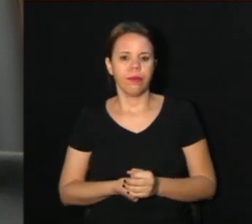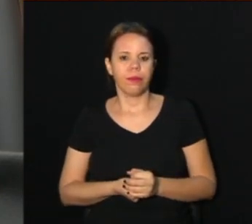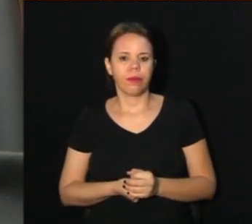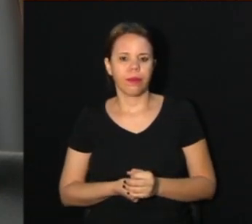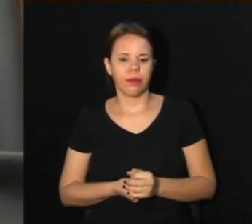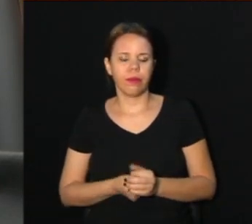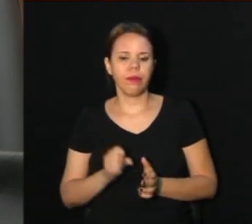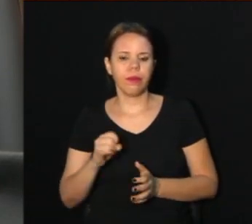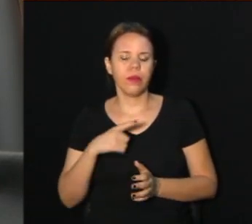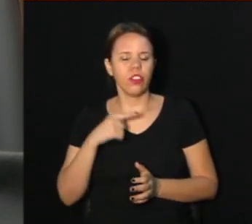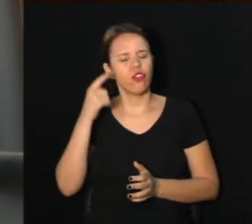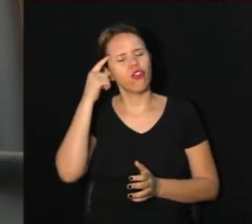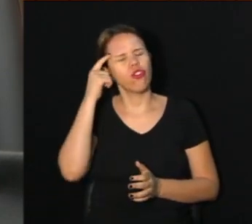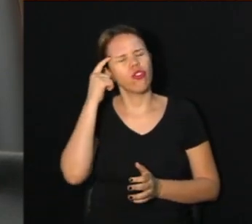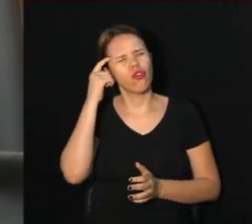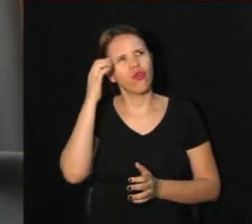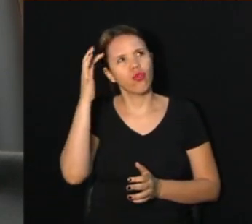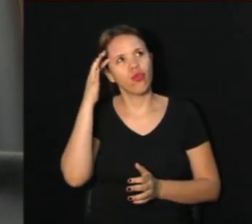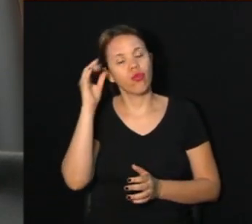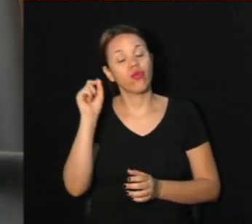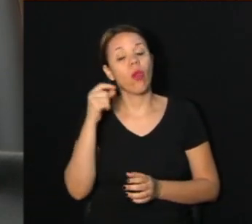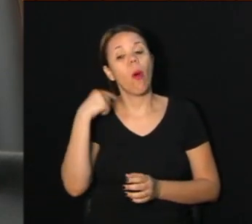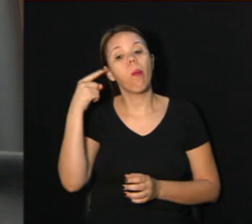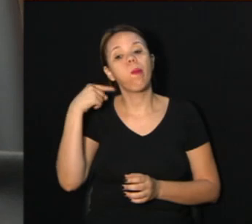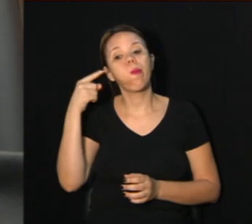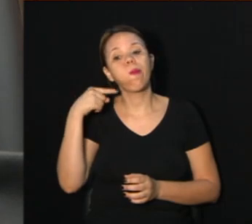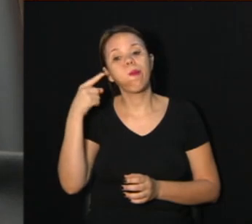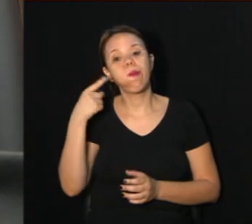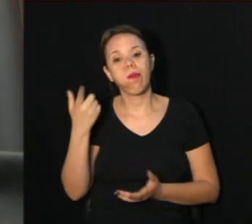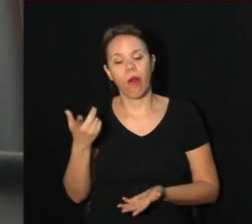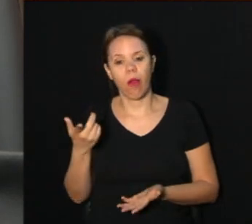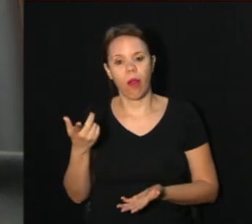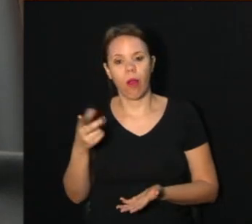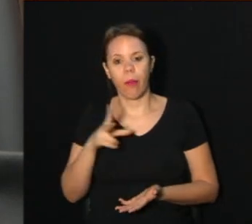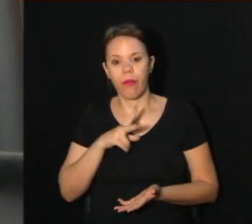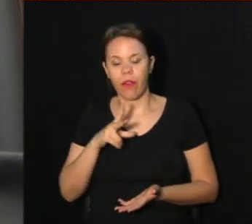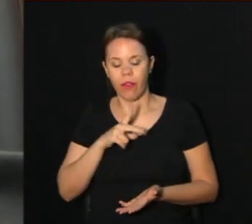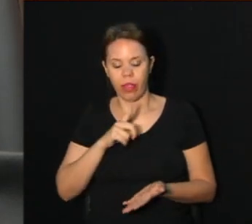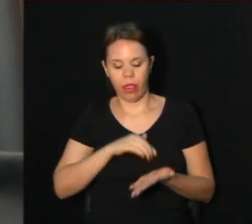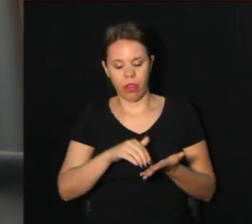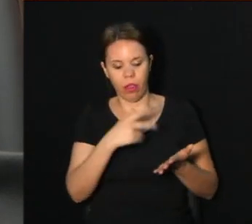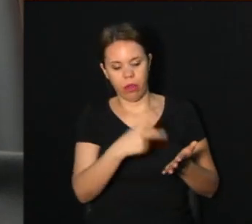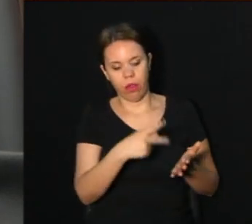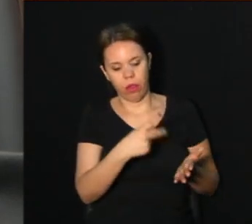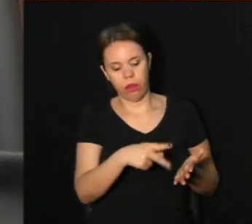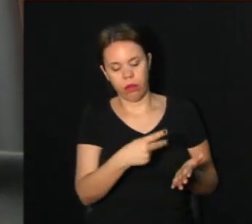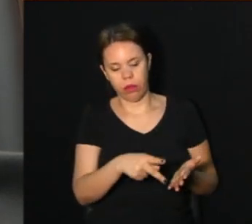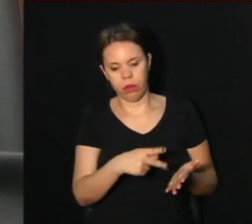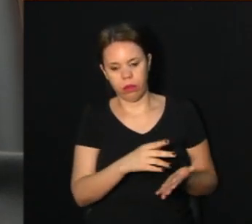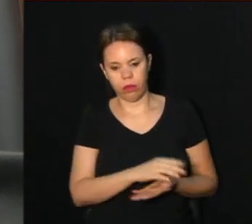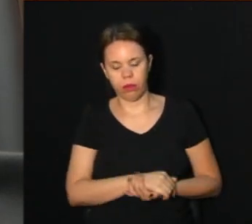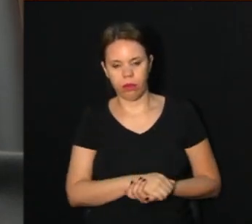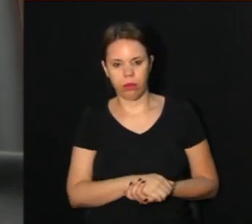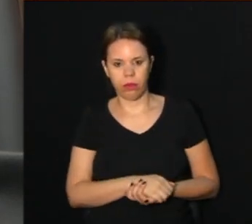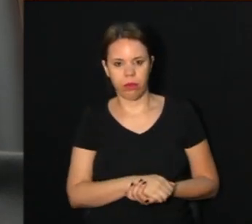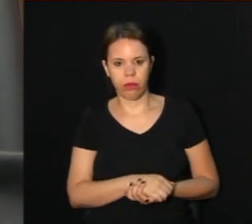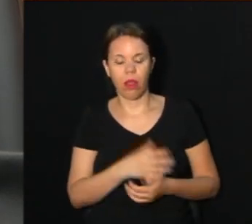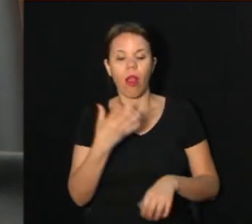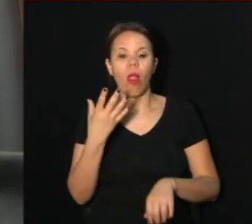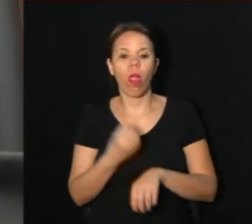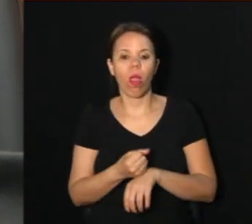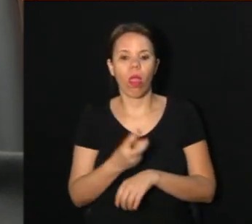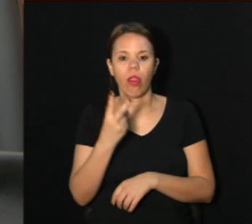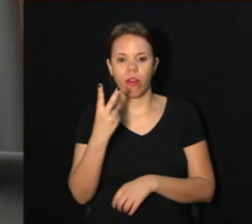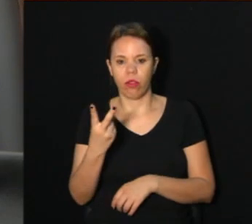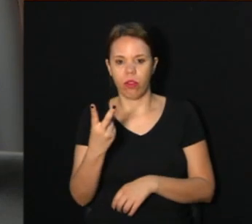Se a gente imaginar o advogado privado que tem o seu escritório de advocacia, ele recebe 2